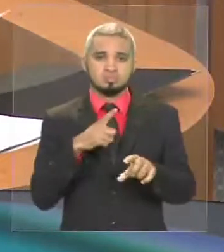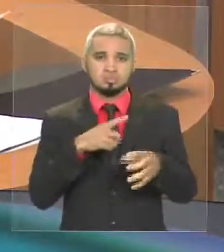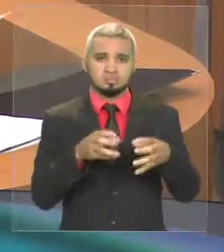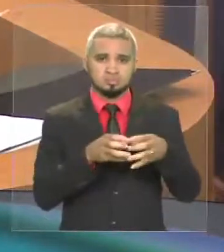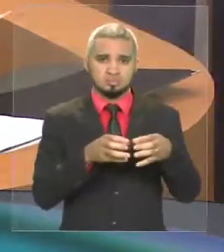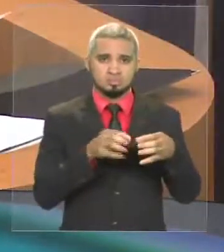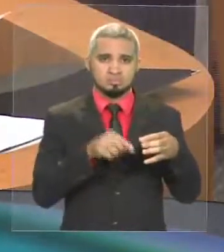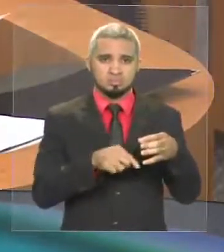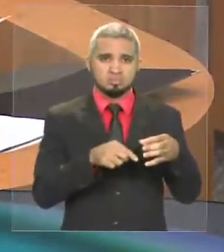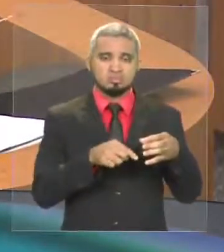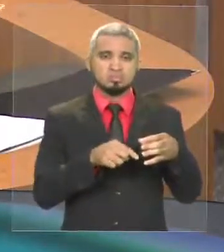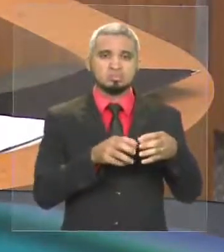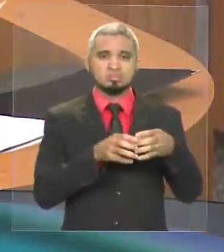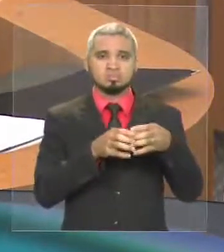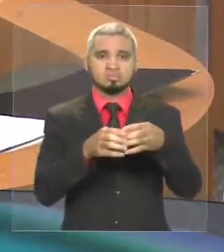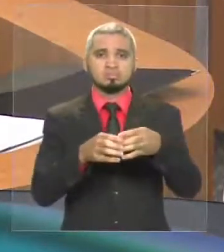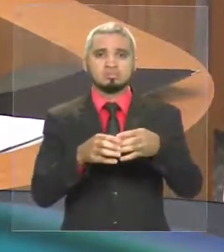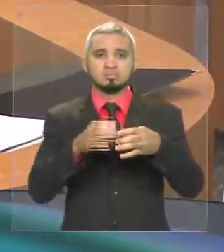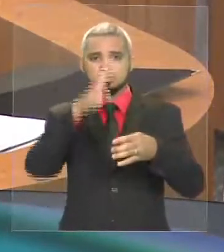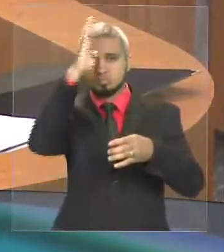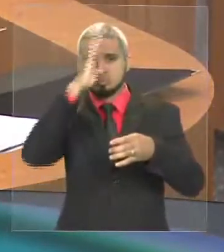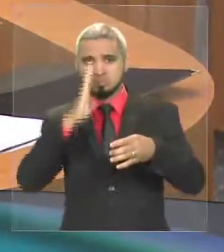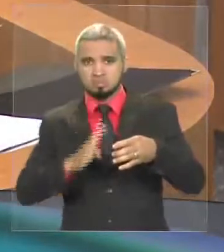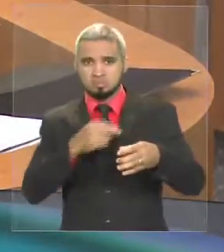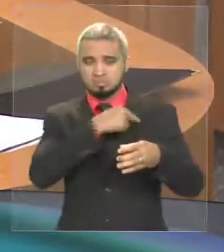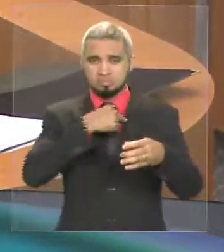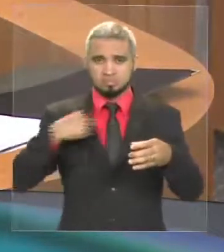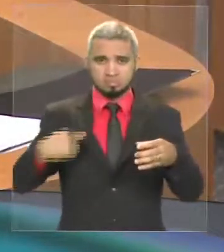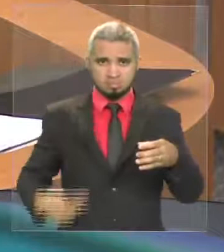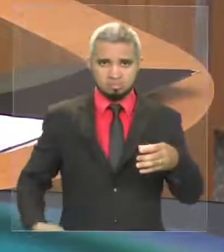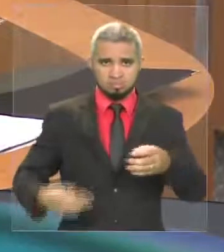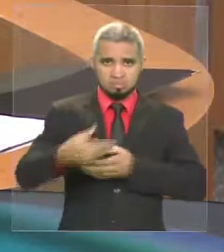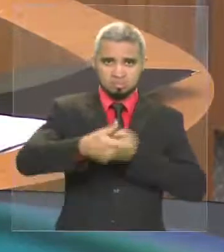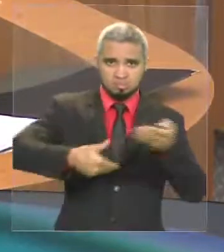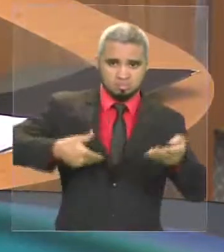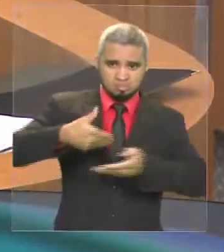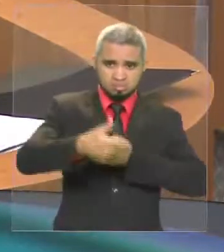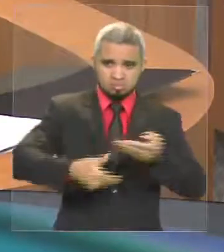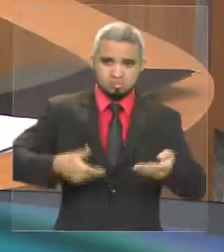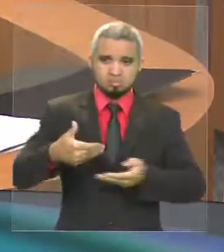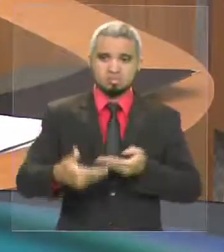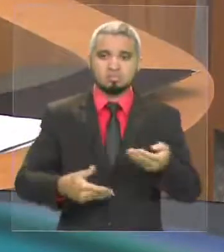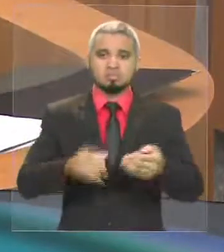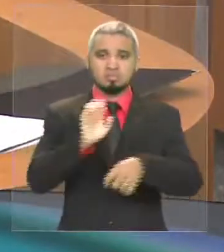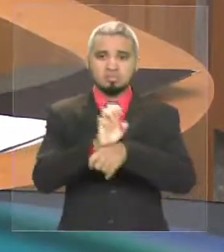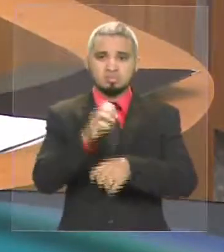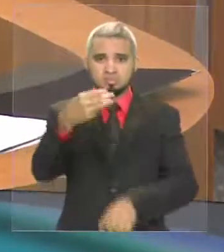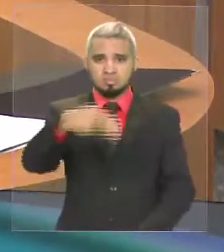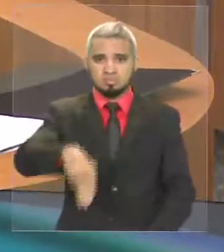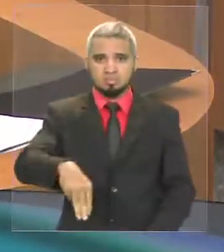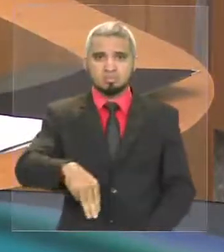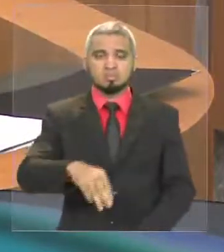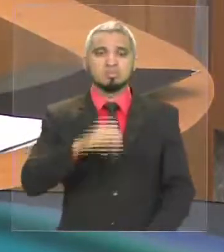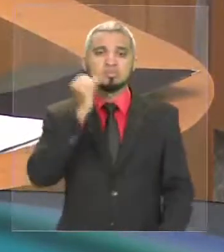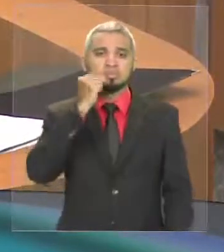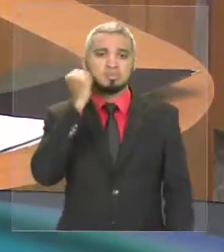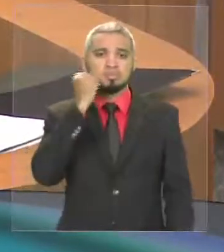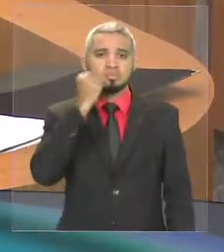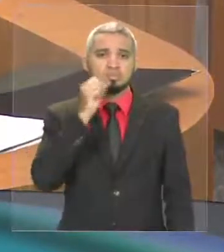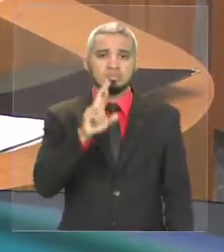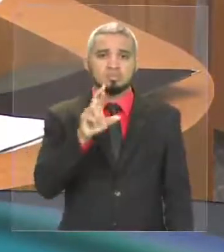Brasil-China, Desenvolvimento Econômico e Infraestrutura da região amazônica, compreendendo também o estado do Maranhão, com o senador Roberto